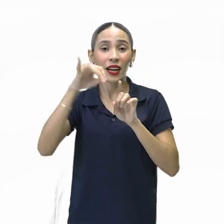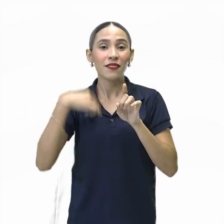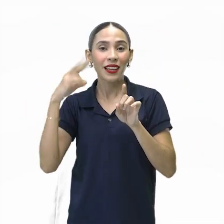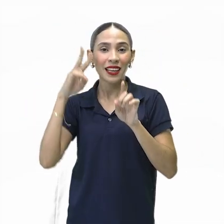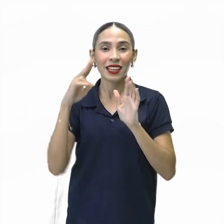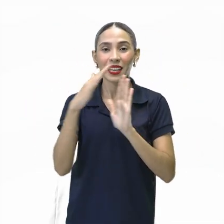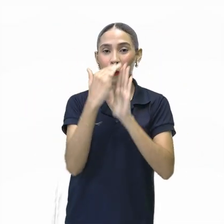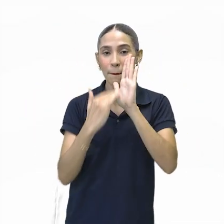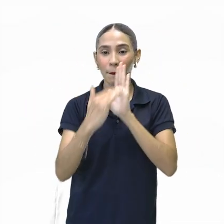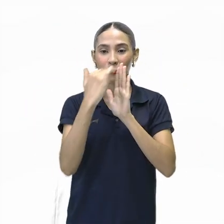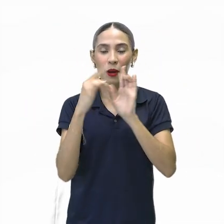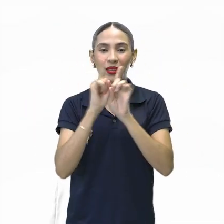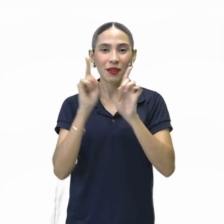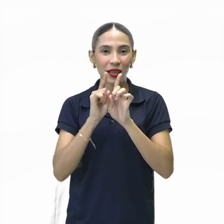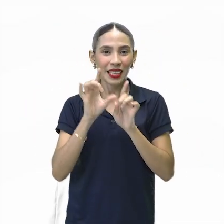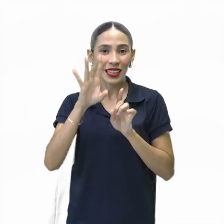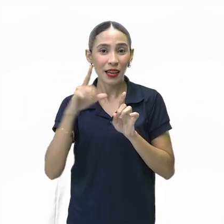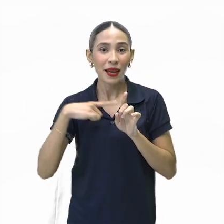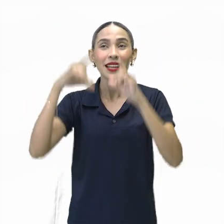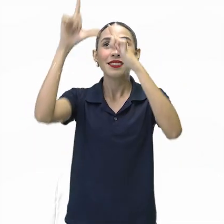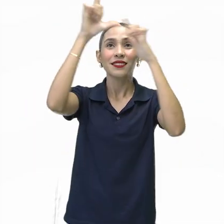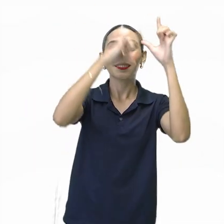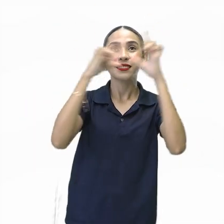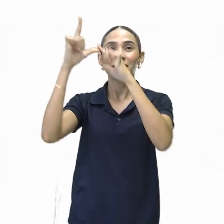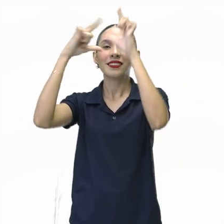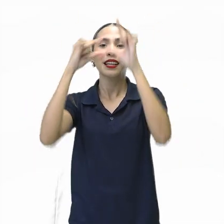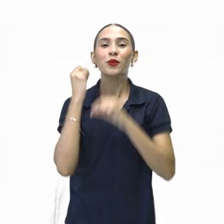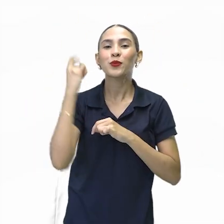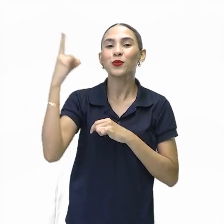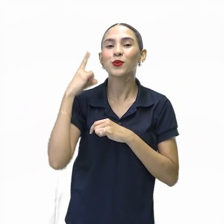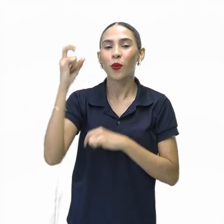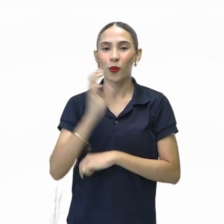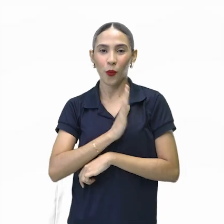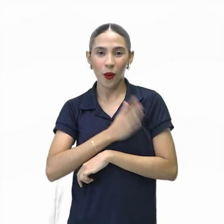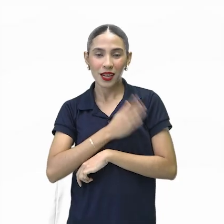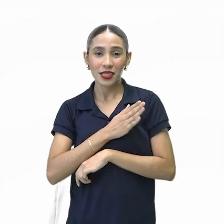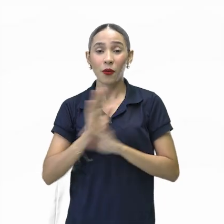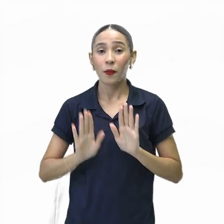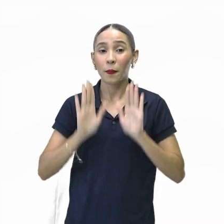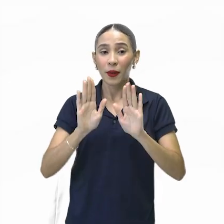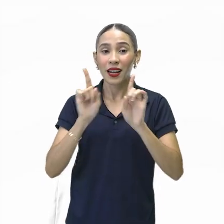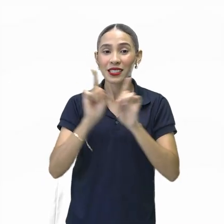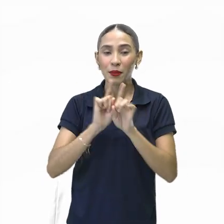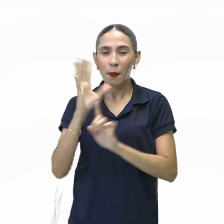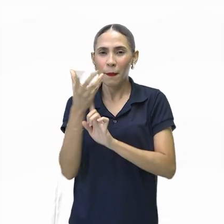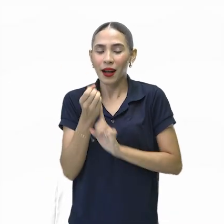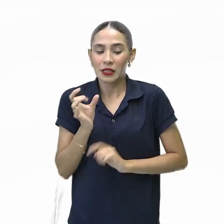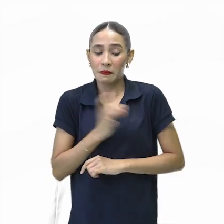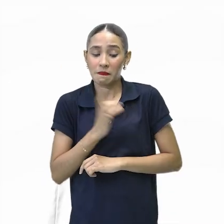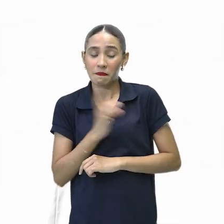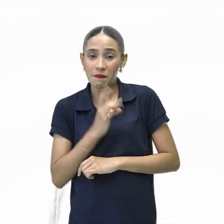na palma da mão, vai ler até nas estrelas e no som do coração. Uma arte que dá